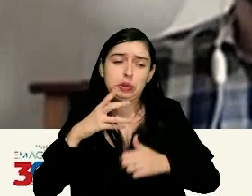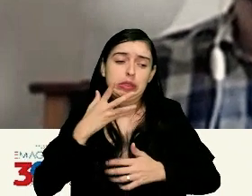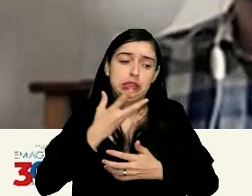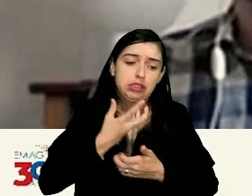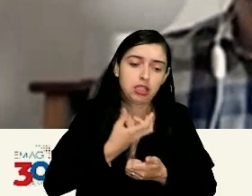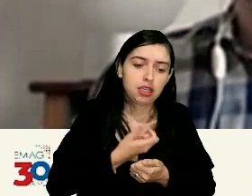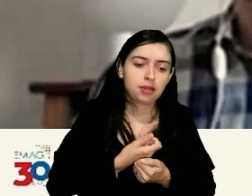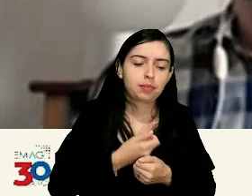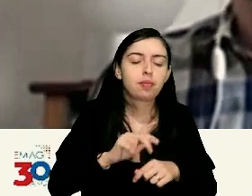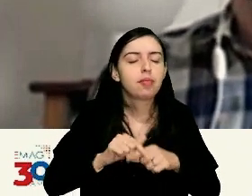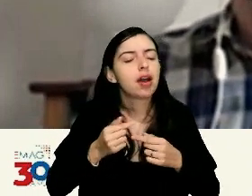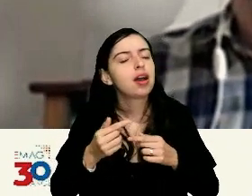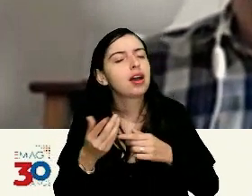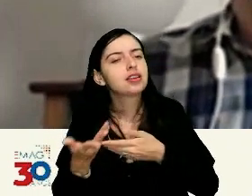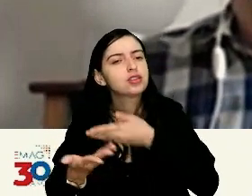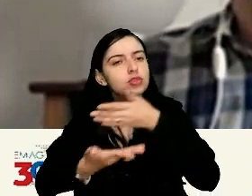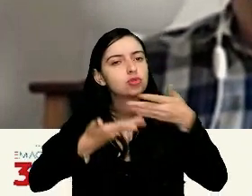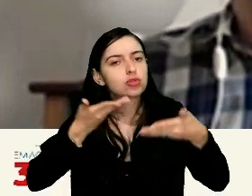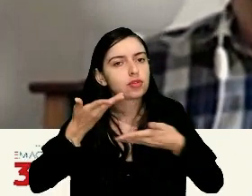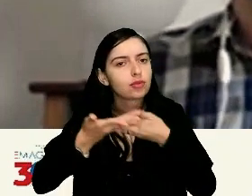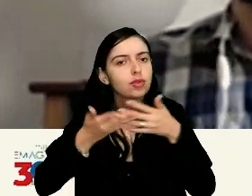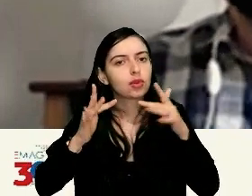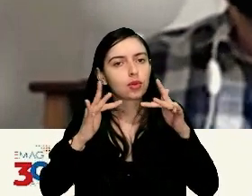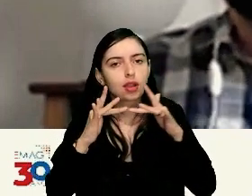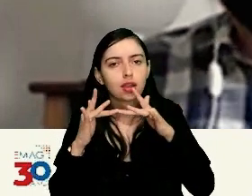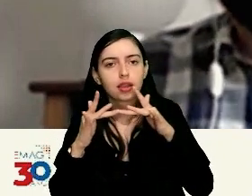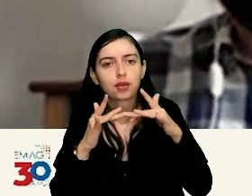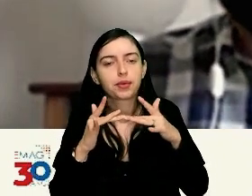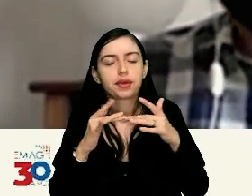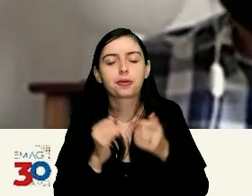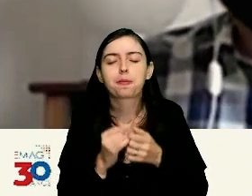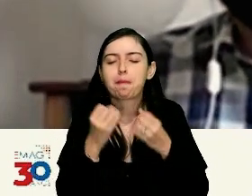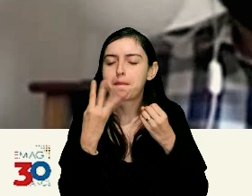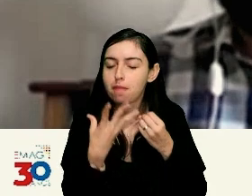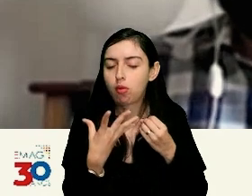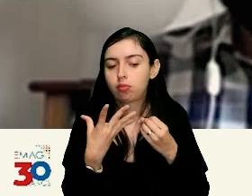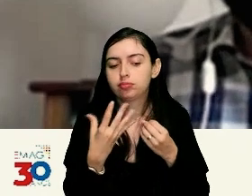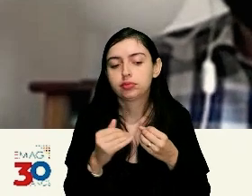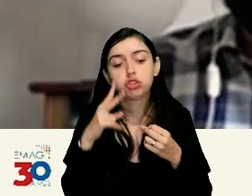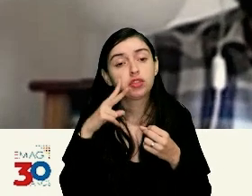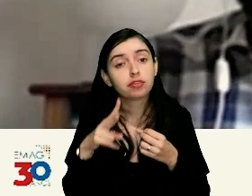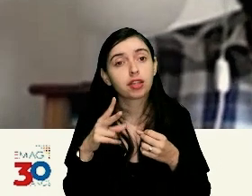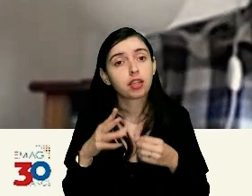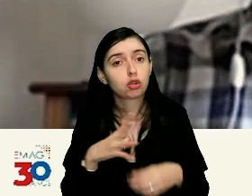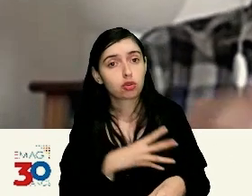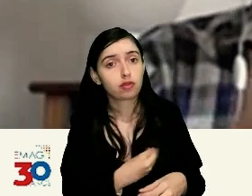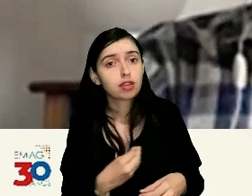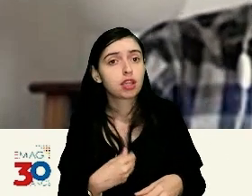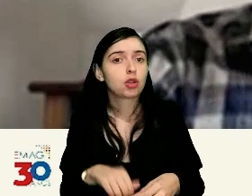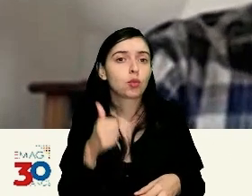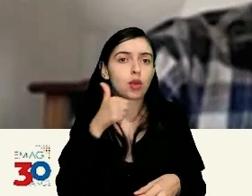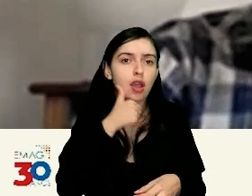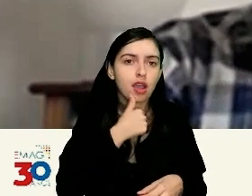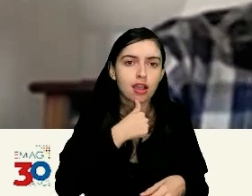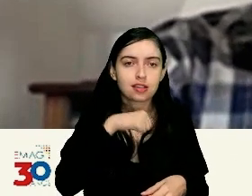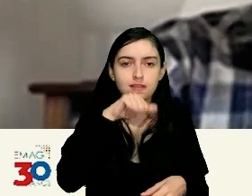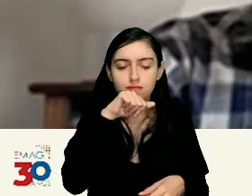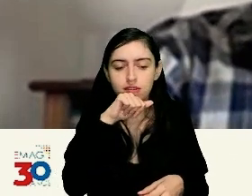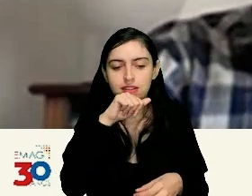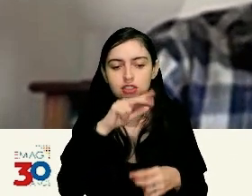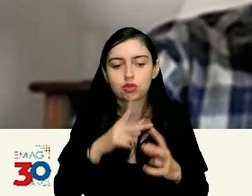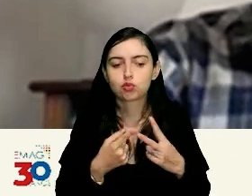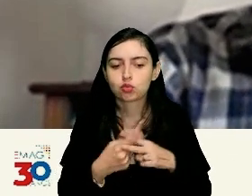vínculo realmente de afeto é muito mais intenso. E a gente vê isso dos filhos com as mães, né? Nas famílias que estruturadas dessa forma